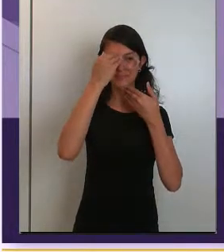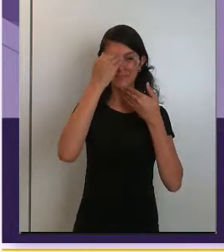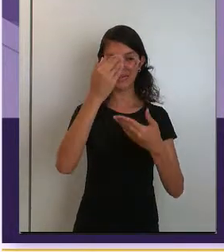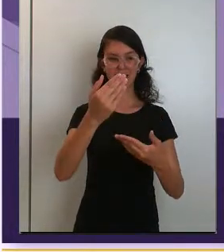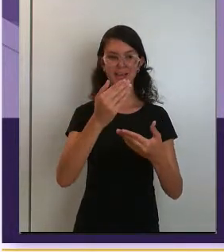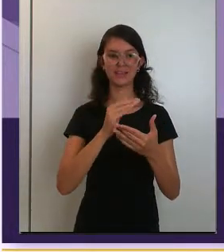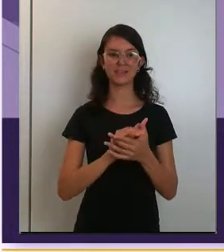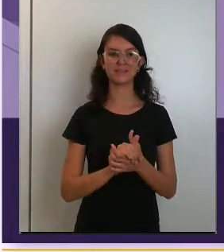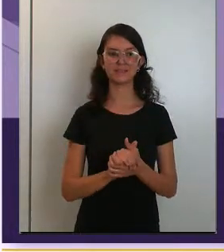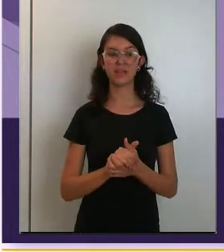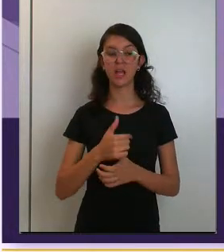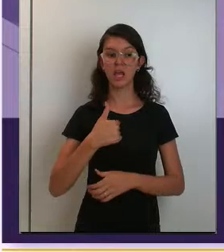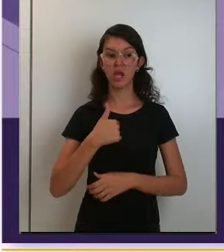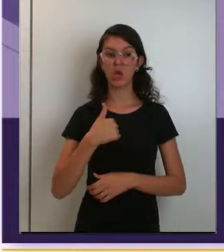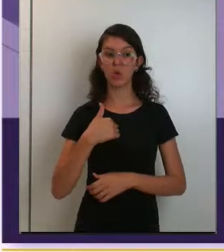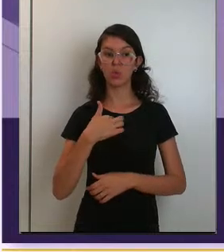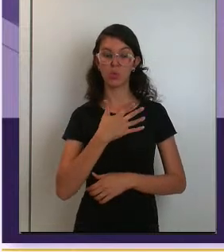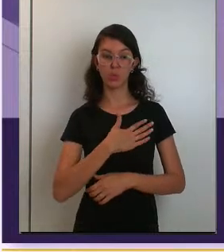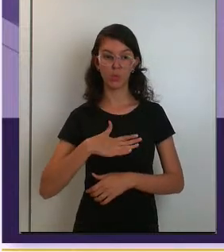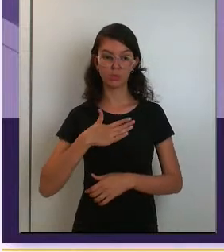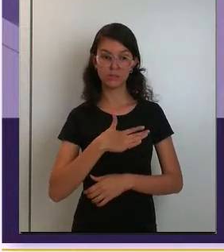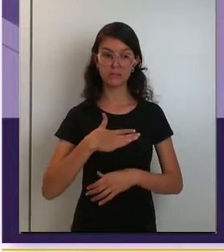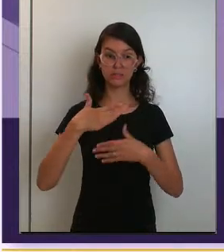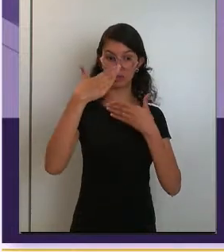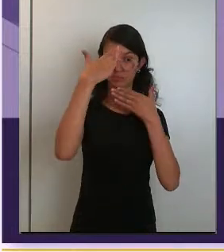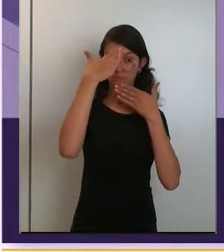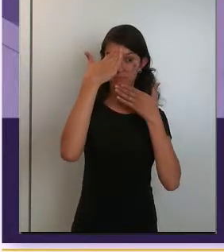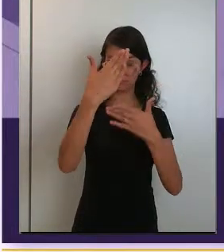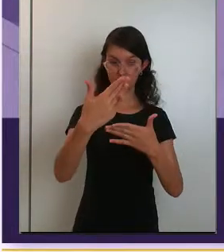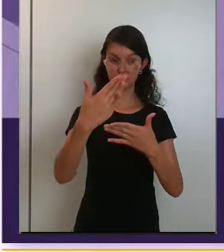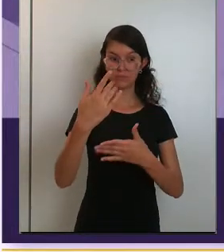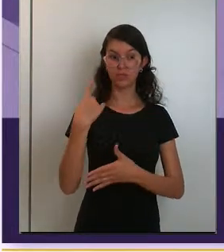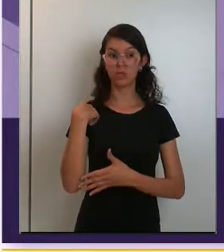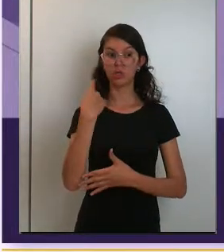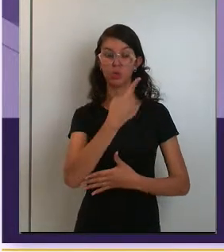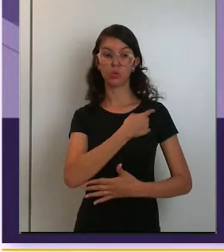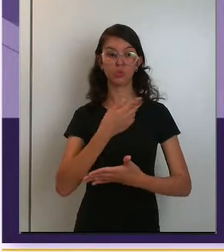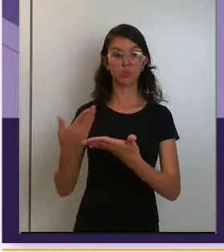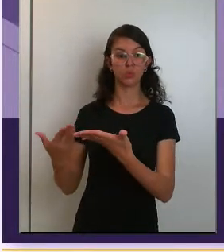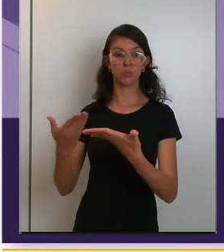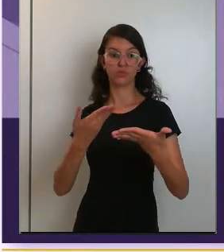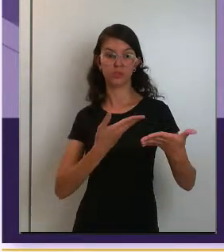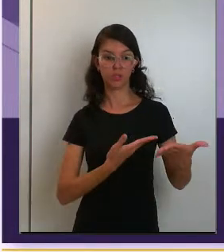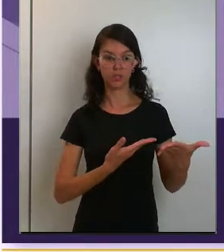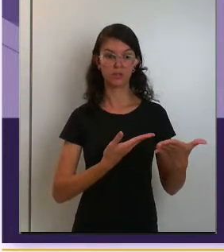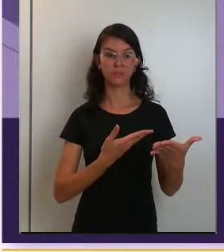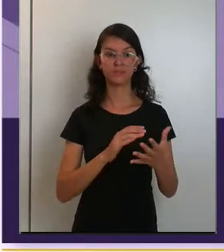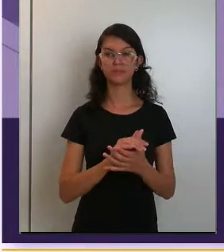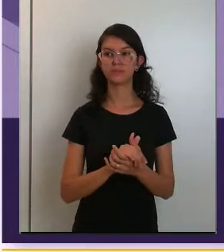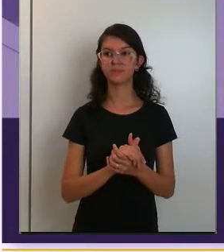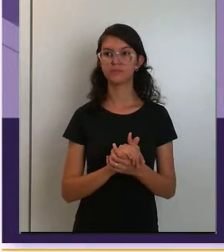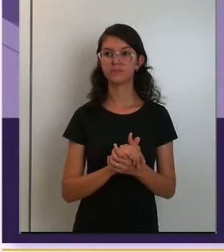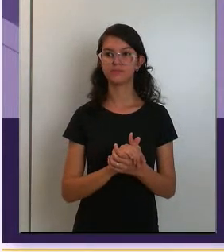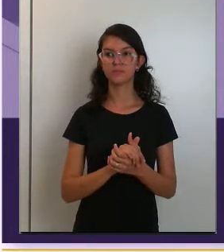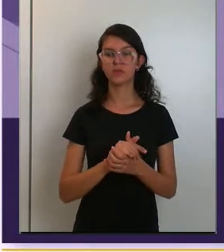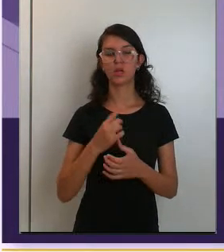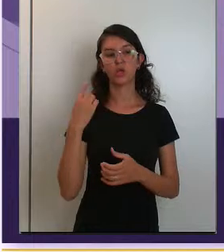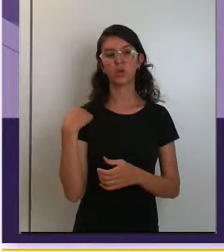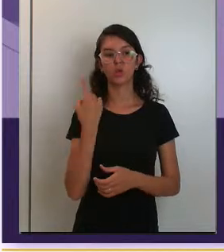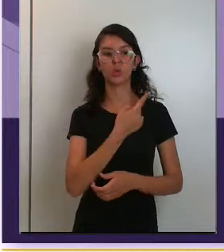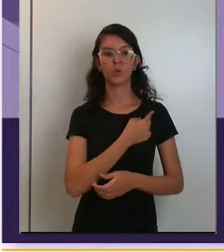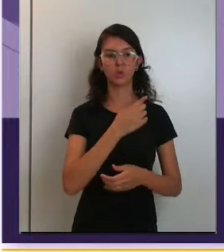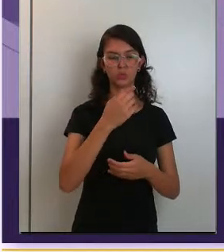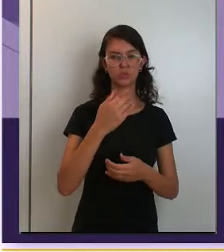Obrigada. Eu gostaria de agradecer aos nossos convidados, né? Ao nosso convidado, à nossa convidada,